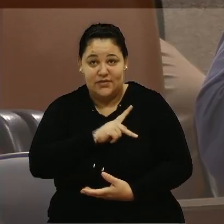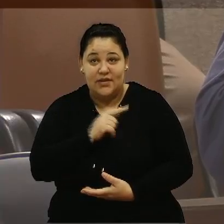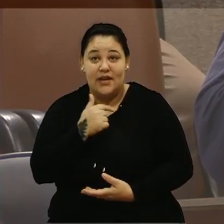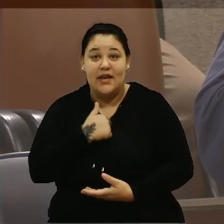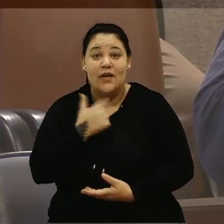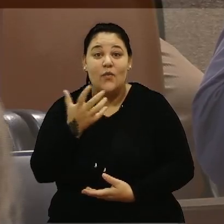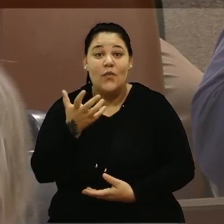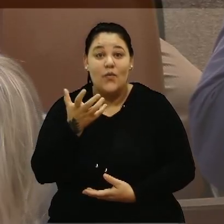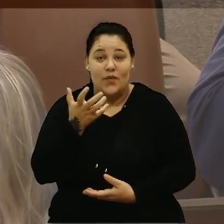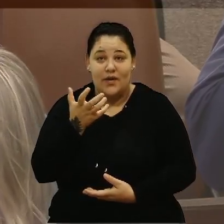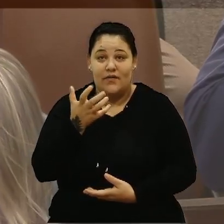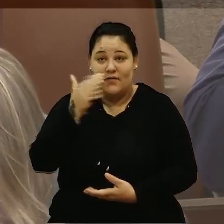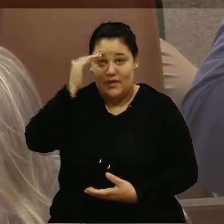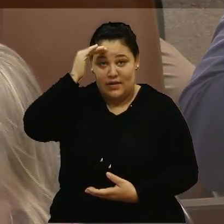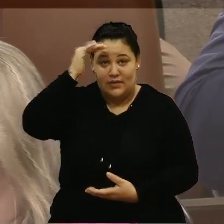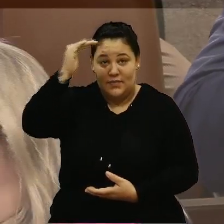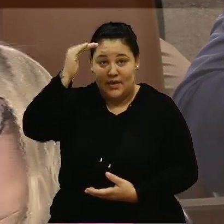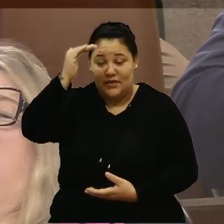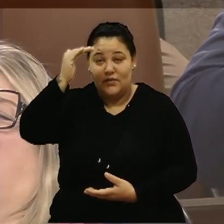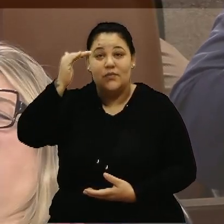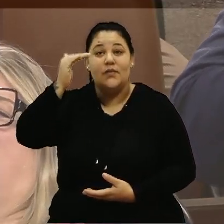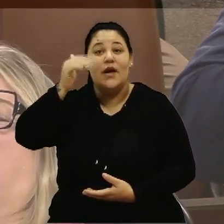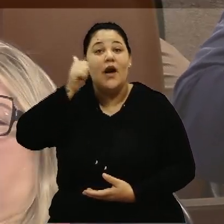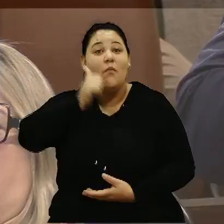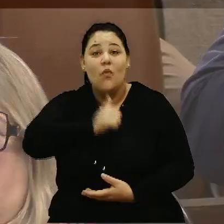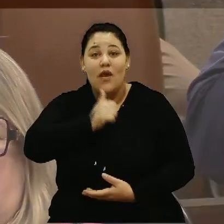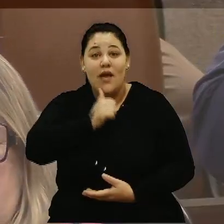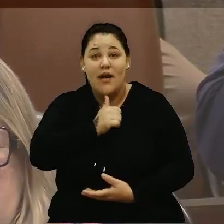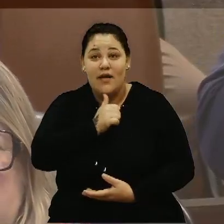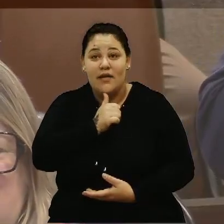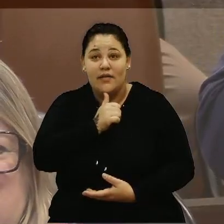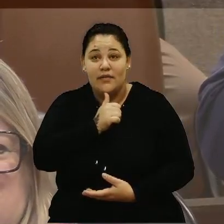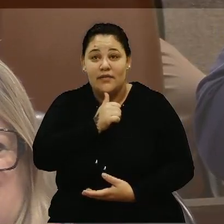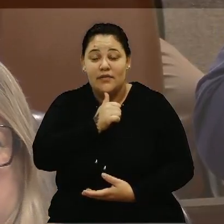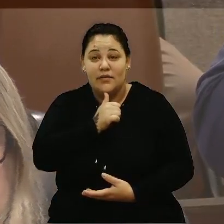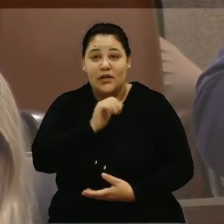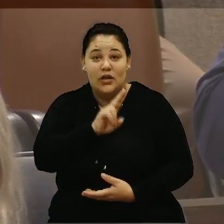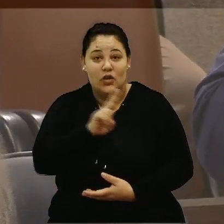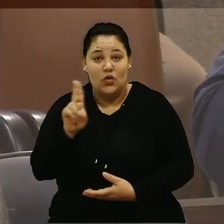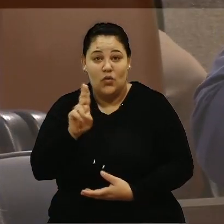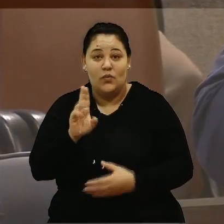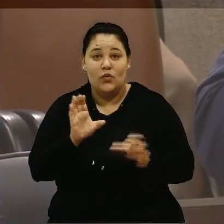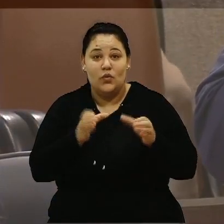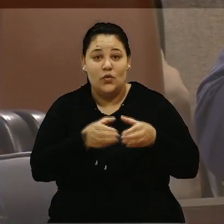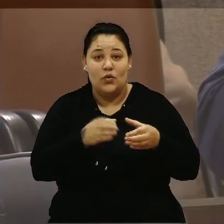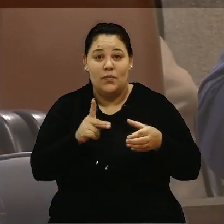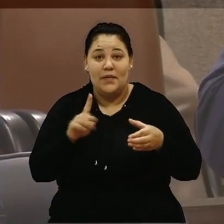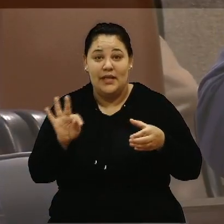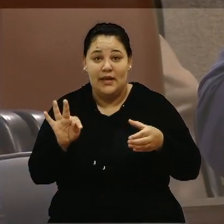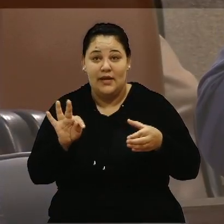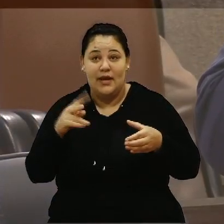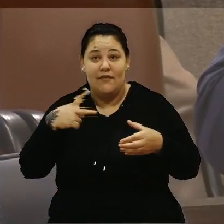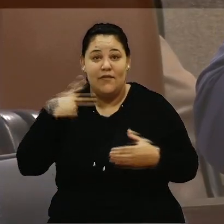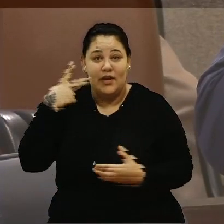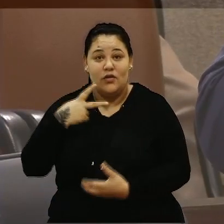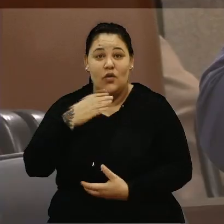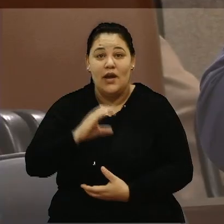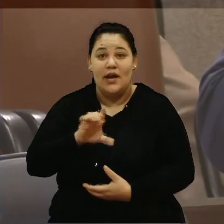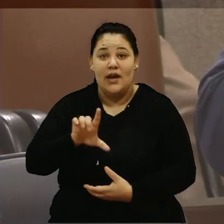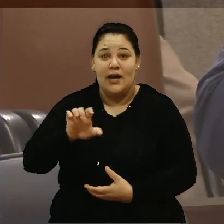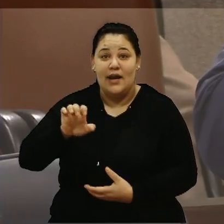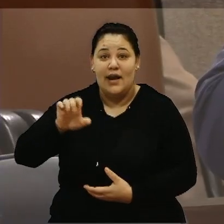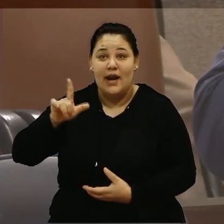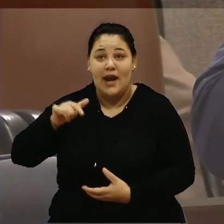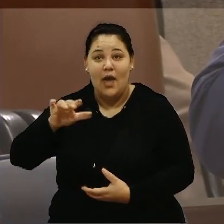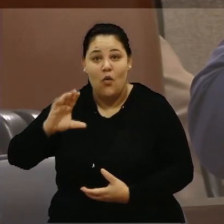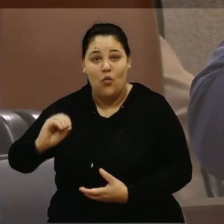as mulheres, que elas devem estar onde elas devem estar. Inclusive, em nome da bancada do PT, a vereadora Cléo, que é uma mulher